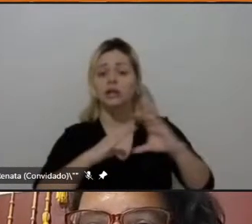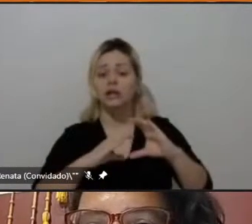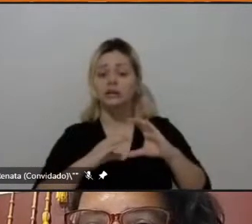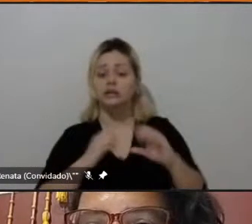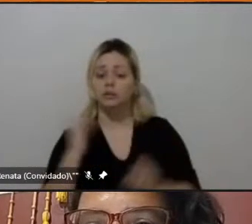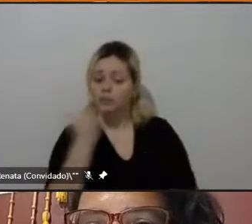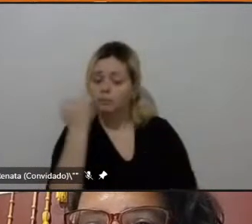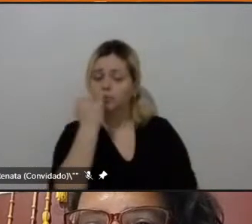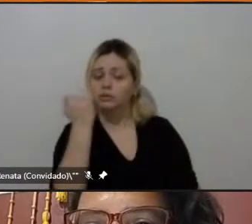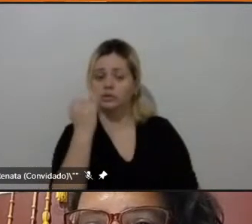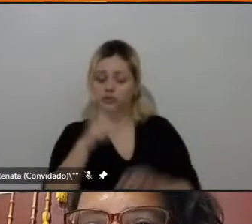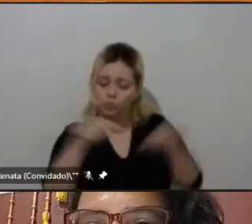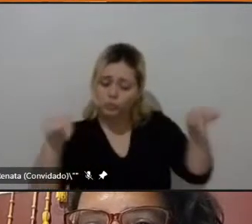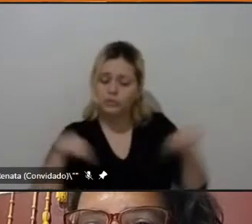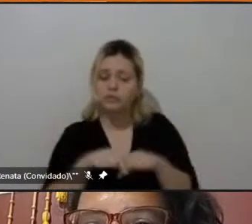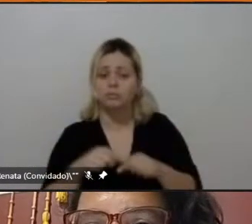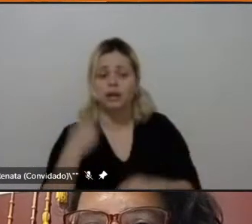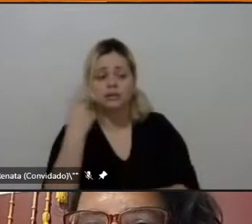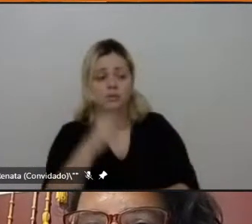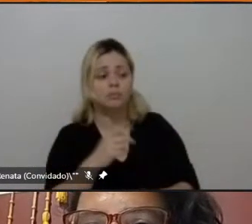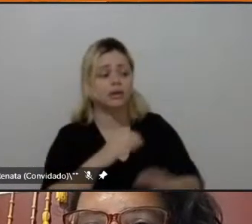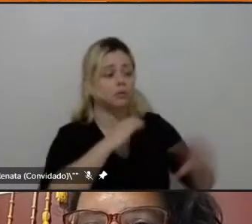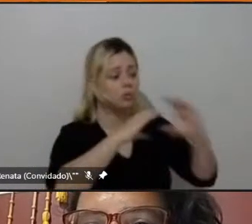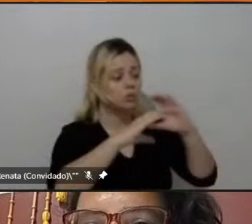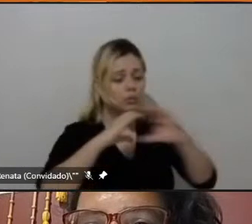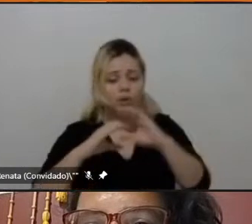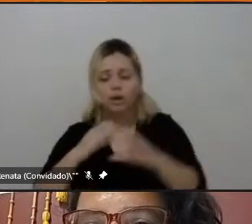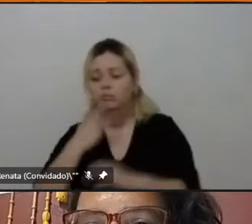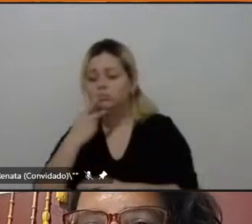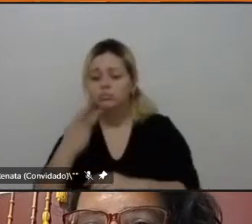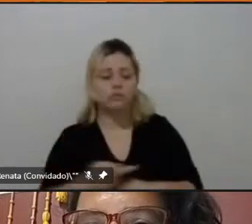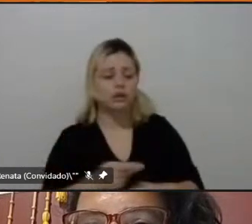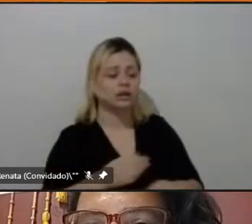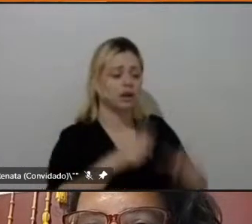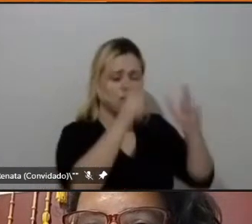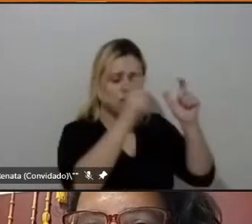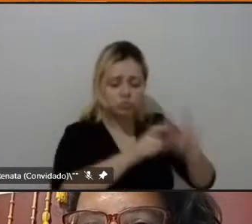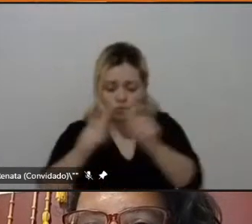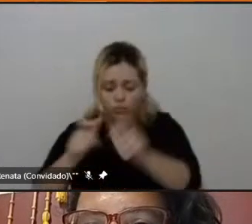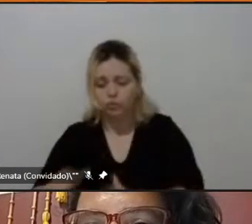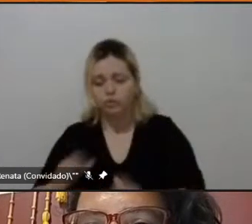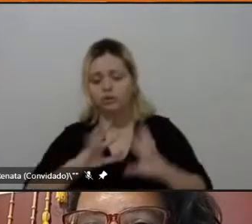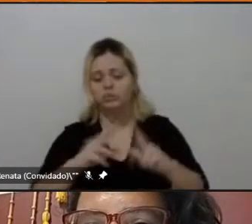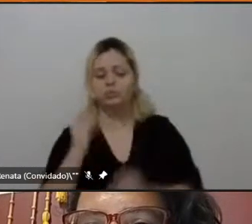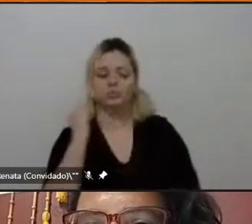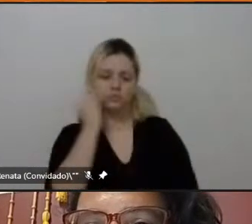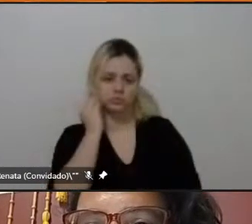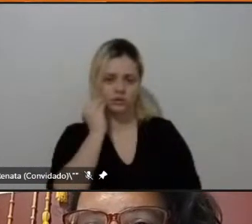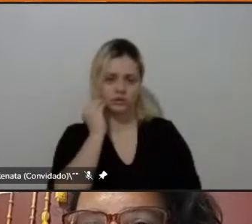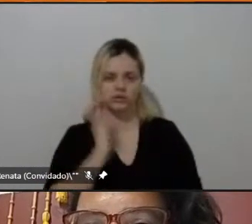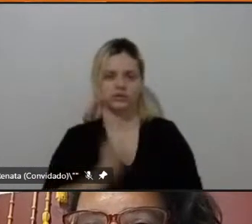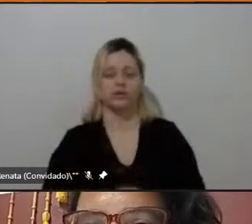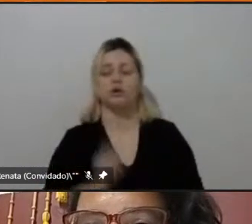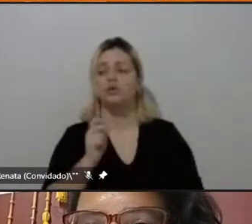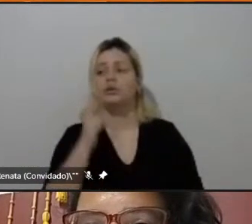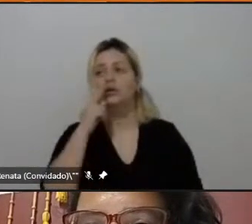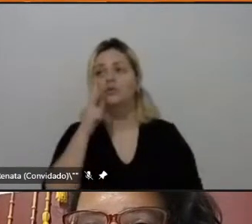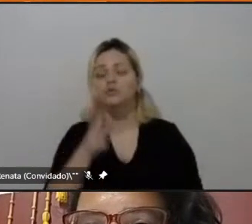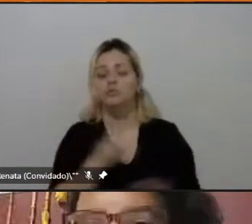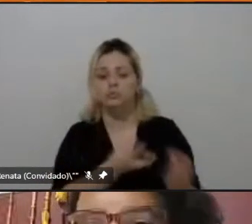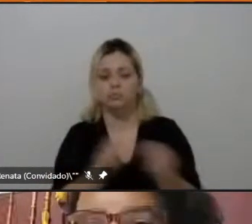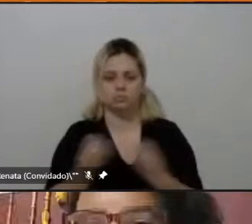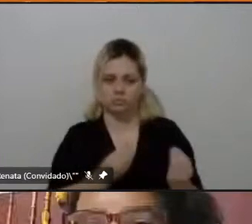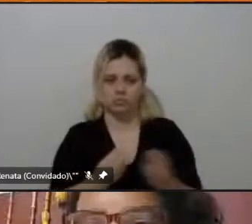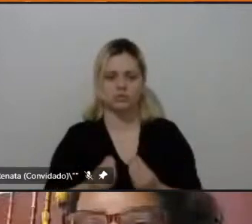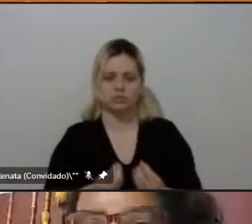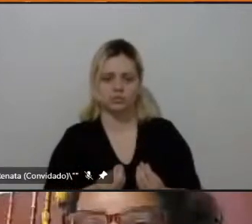é um espaço, né, de narrativa, de imposição, de colocar essas experiências. E o que eu tenho visto muito, assim,